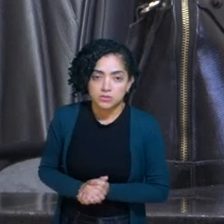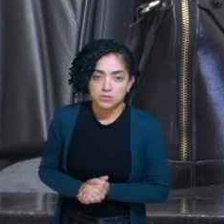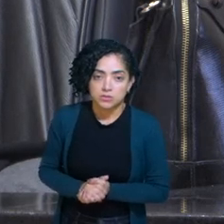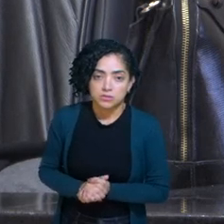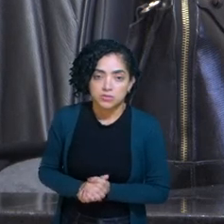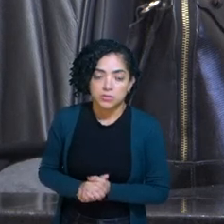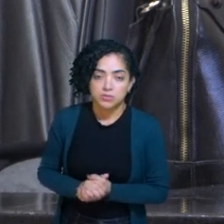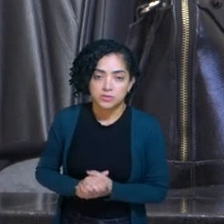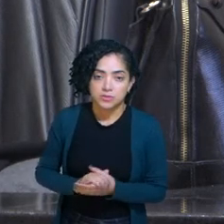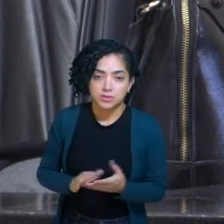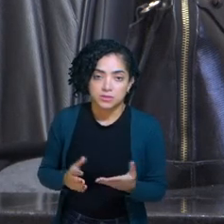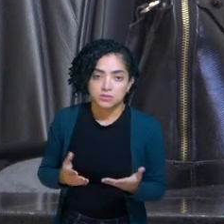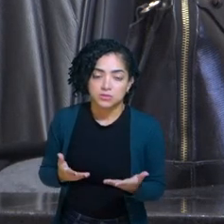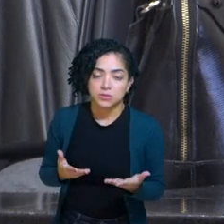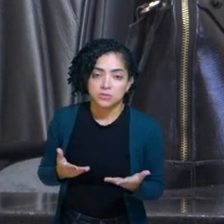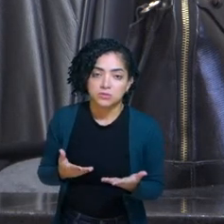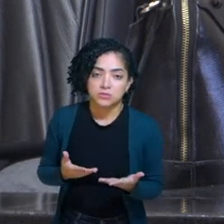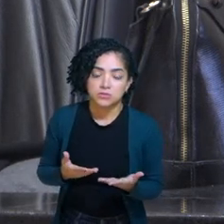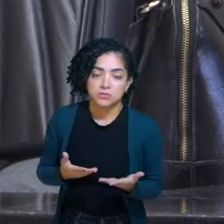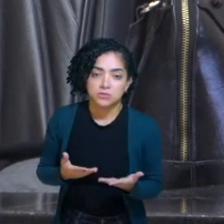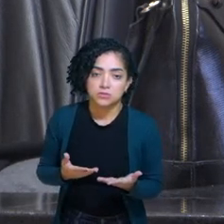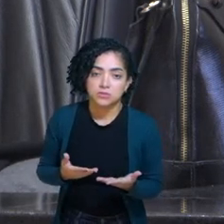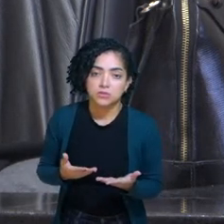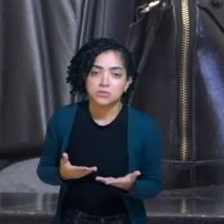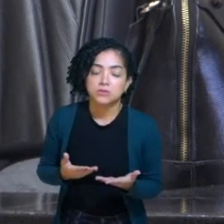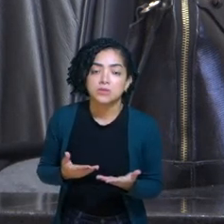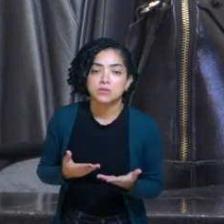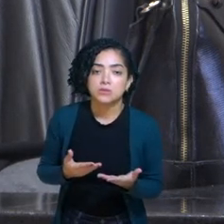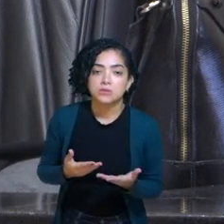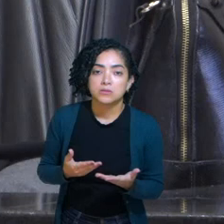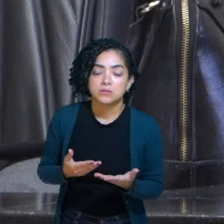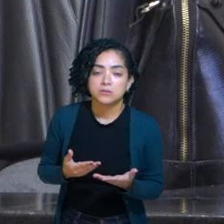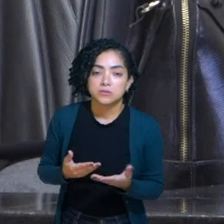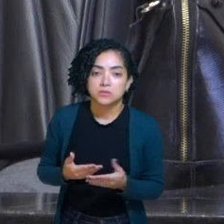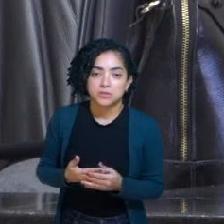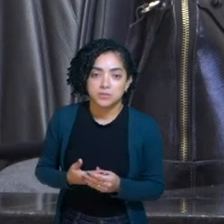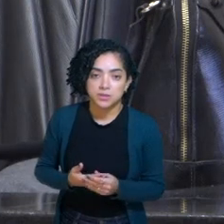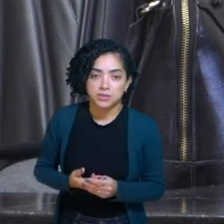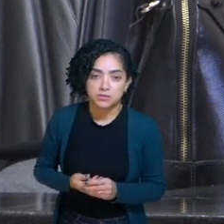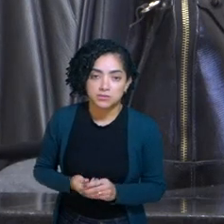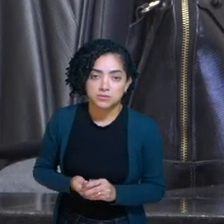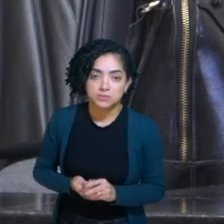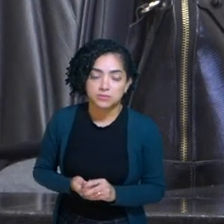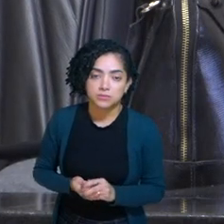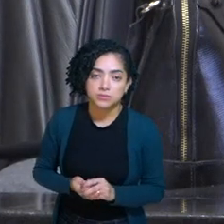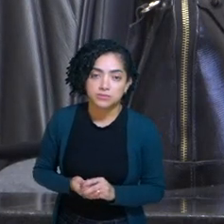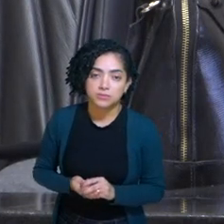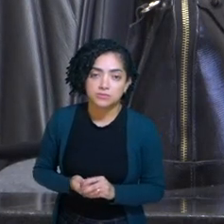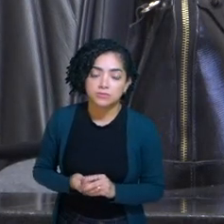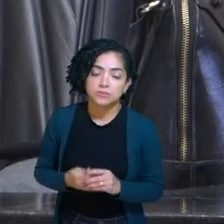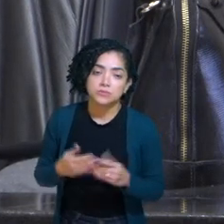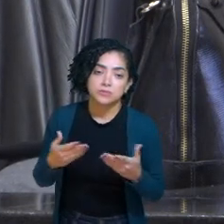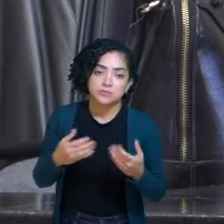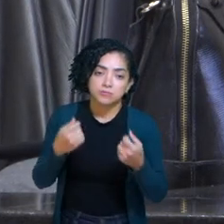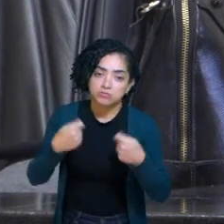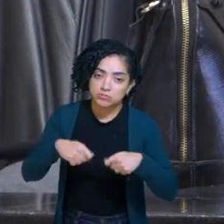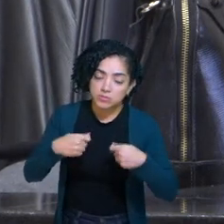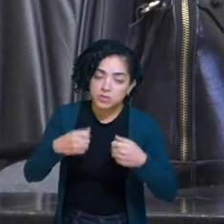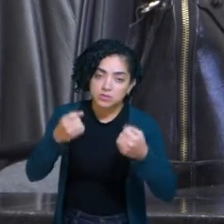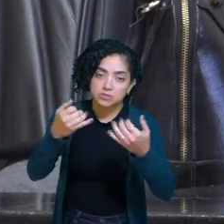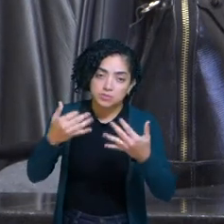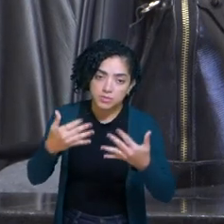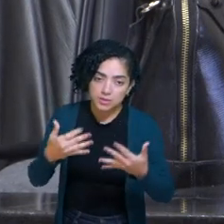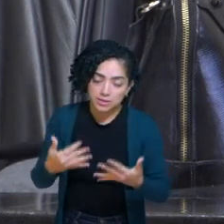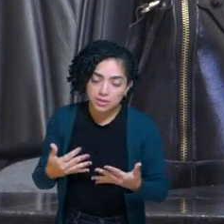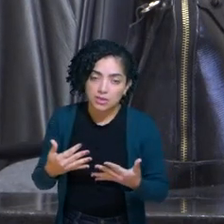Mas a gente fala no decorrer da minha da minha da minha fala eu poderia destrinchar aqui a 4:24 para vocês com maior